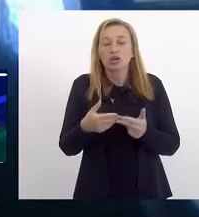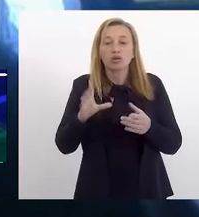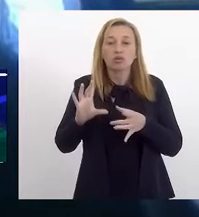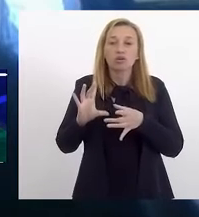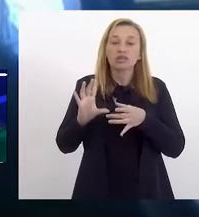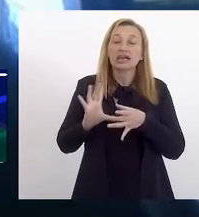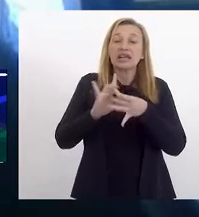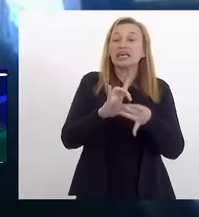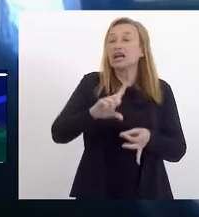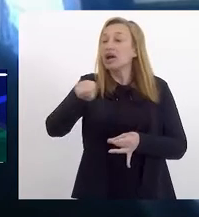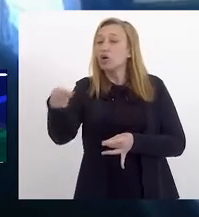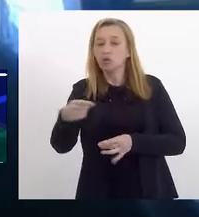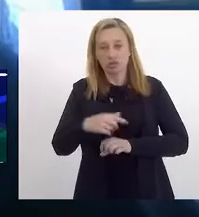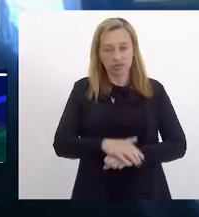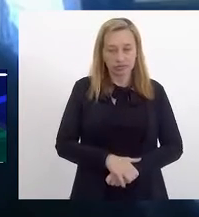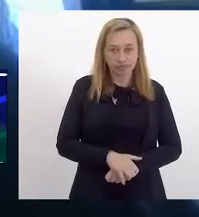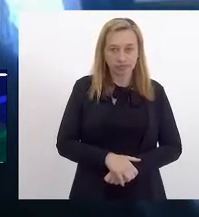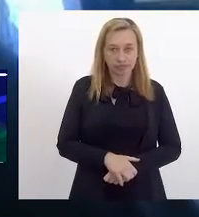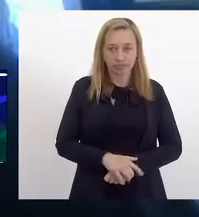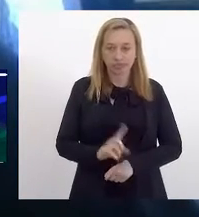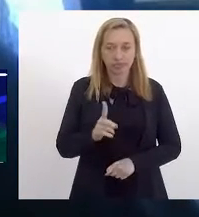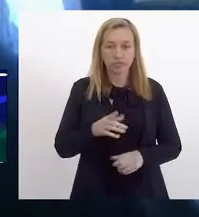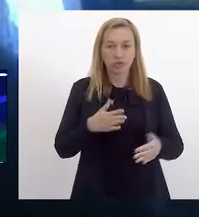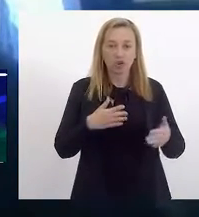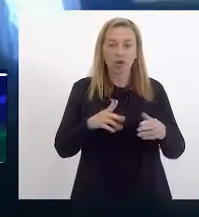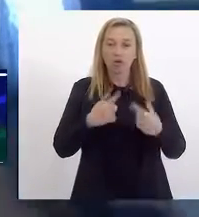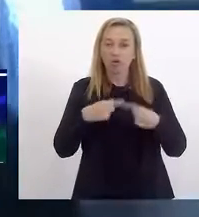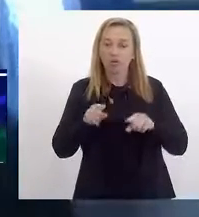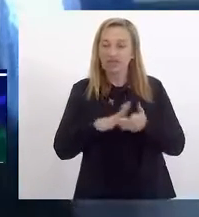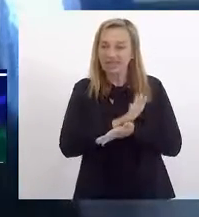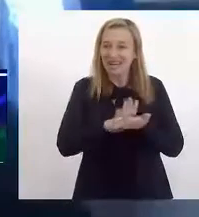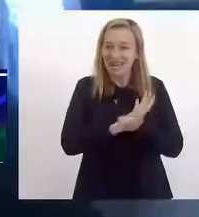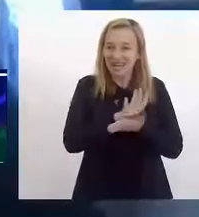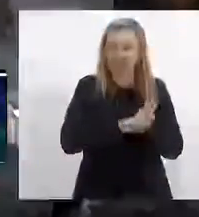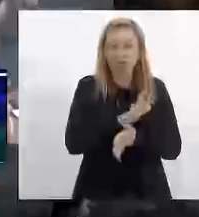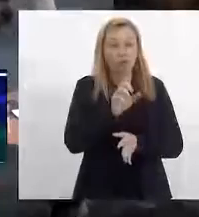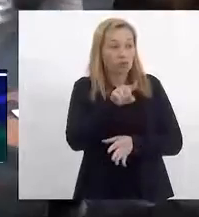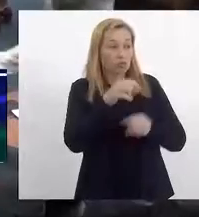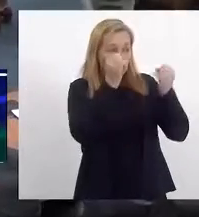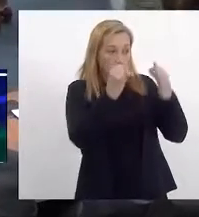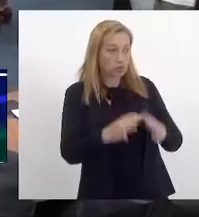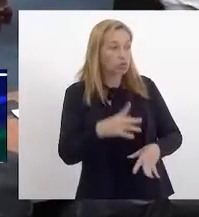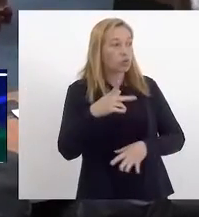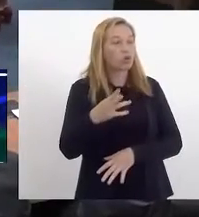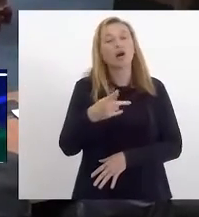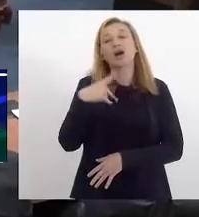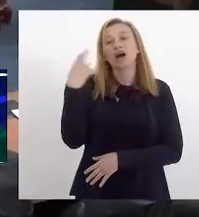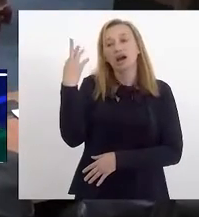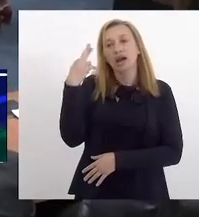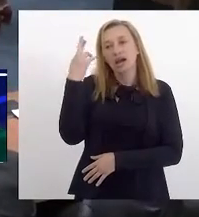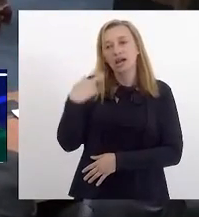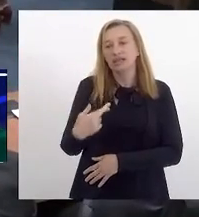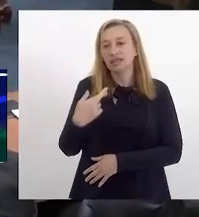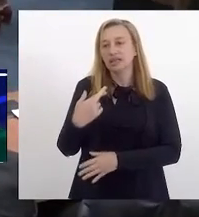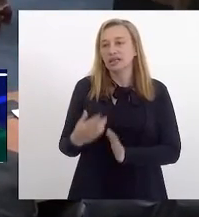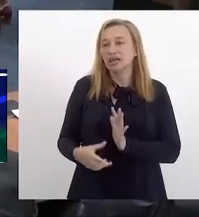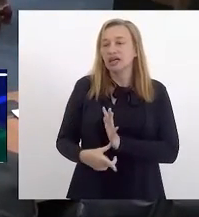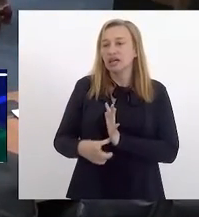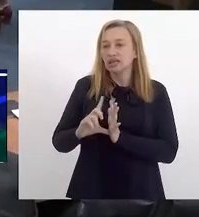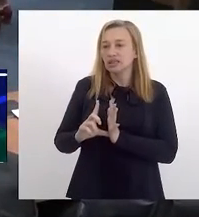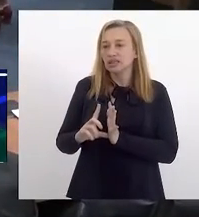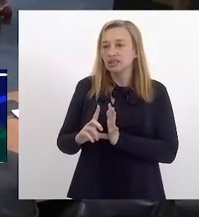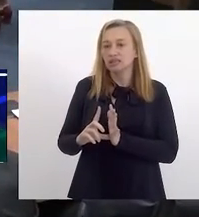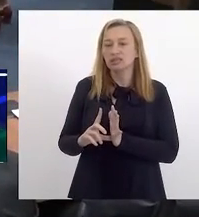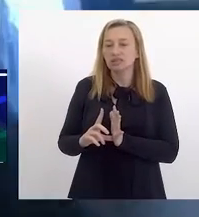complementa a outra, né? Não atropela de forma alguma, até porque, como bem explicou a Renata Souza, é anterior e tem uma